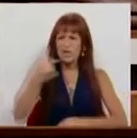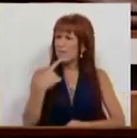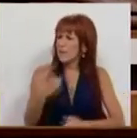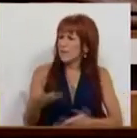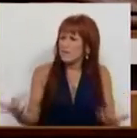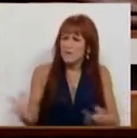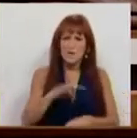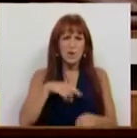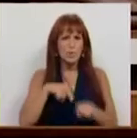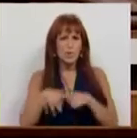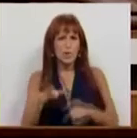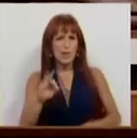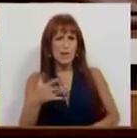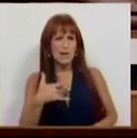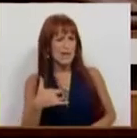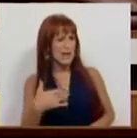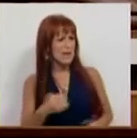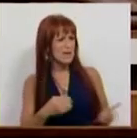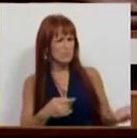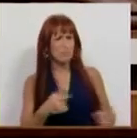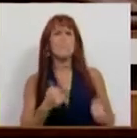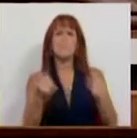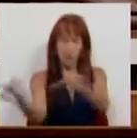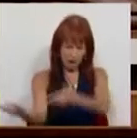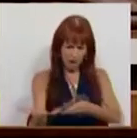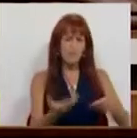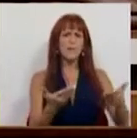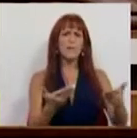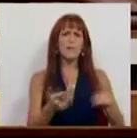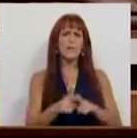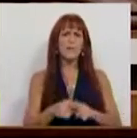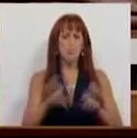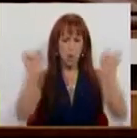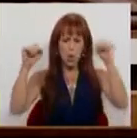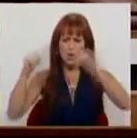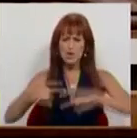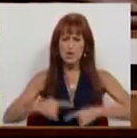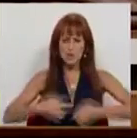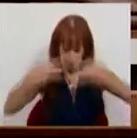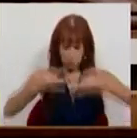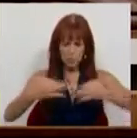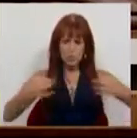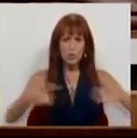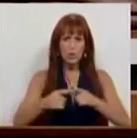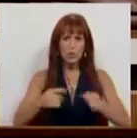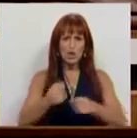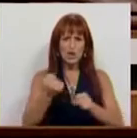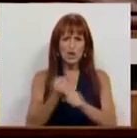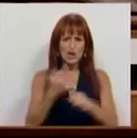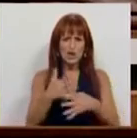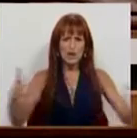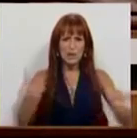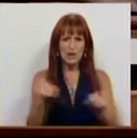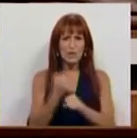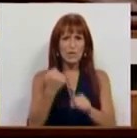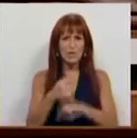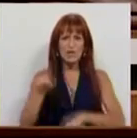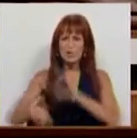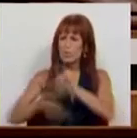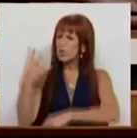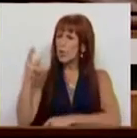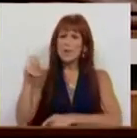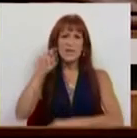para dizer, senhores deputados do PSD e do CDS, bem-vindos ao consenso do crescimento e do emprego, depois de 4 anos